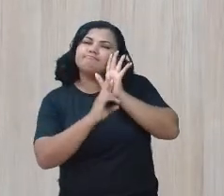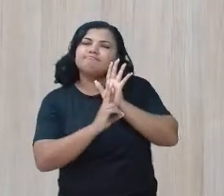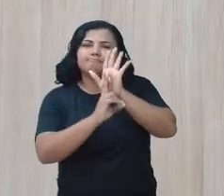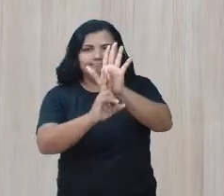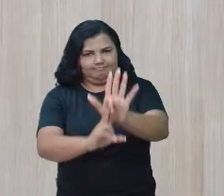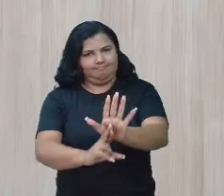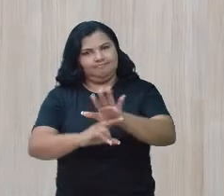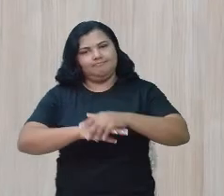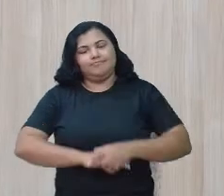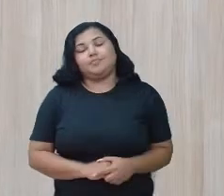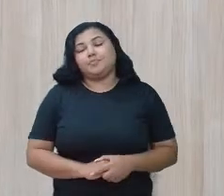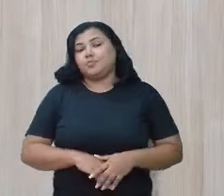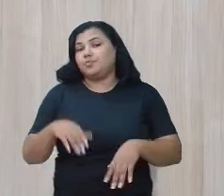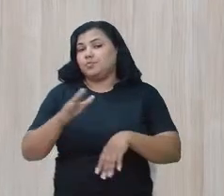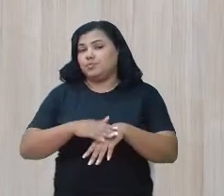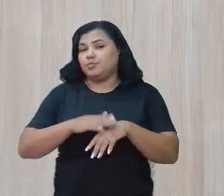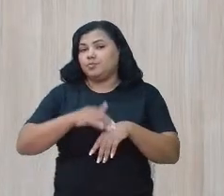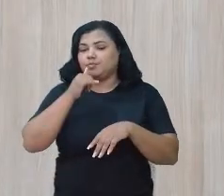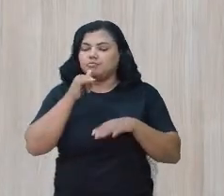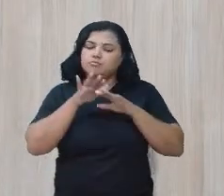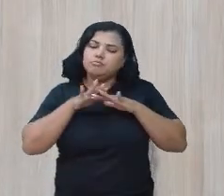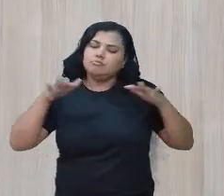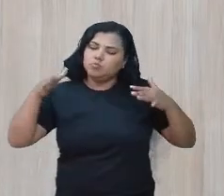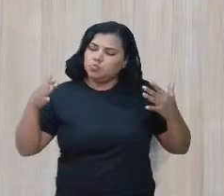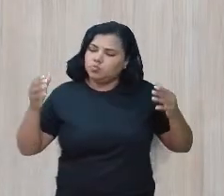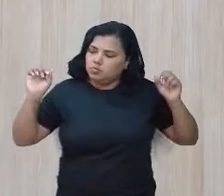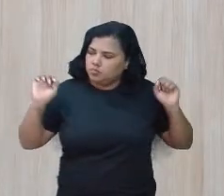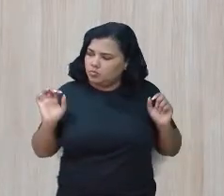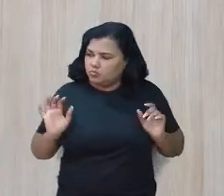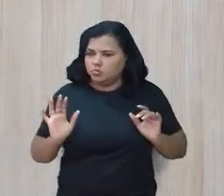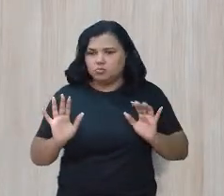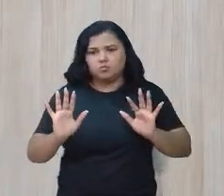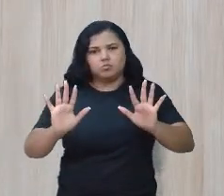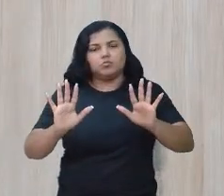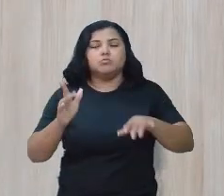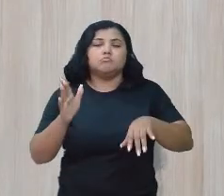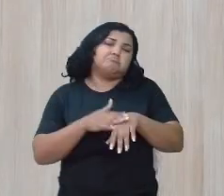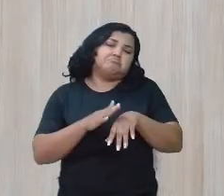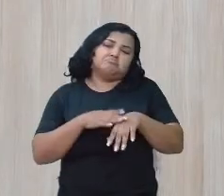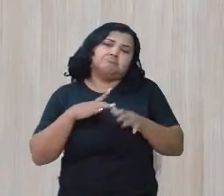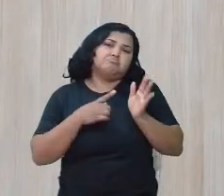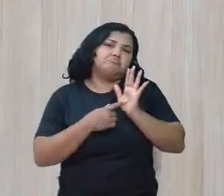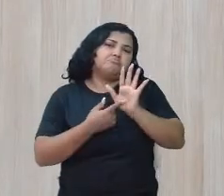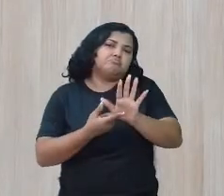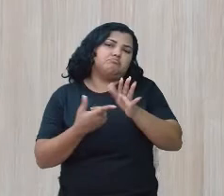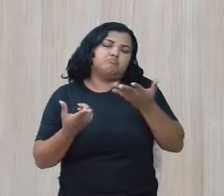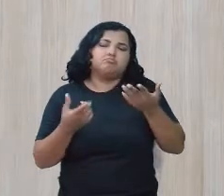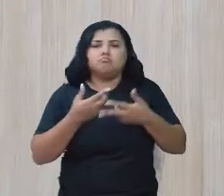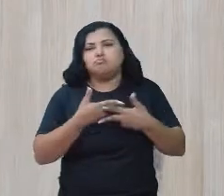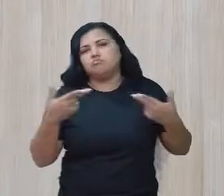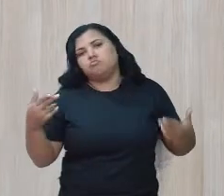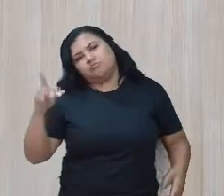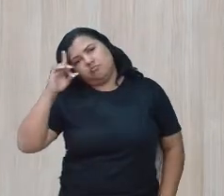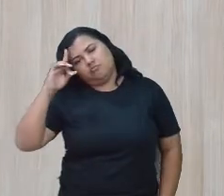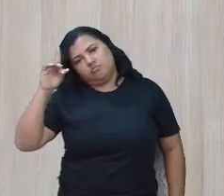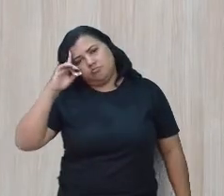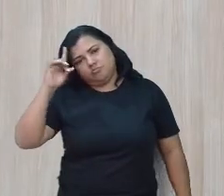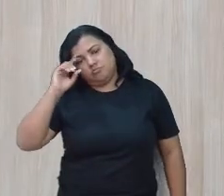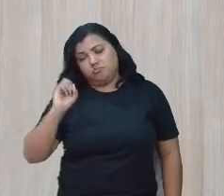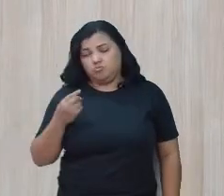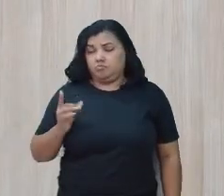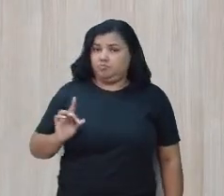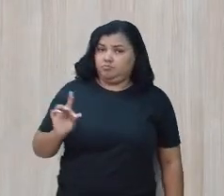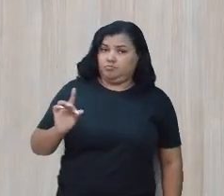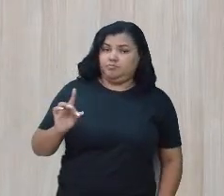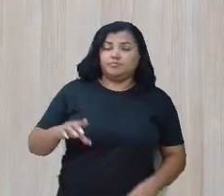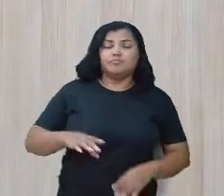momento em que um espetáculo é trazido ali situações, né? Que podem ser da vida real ou